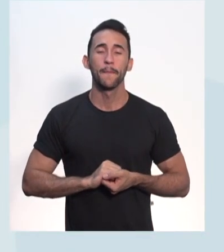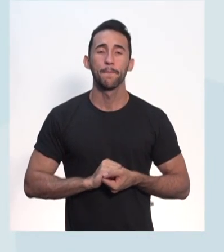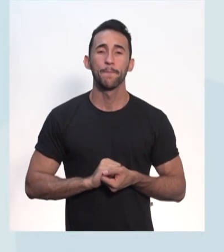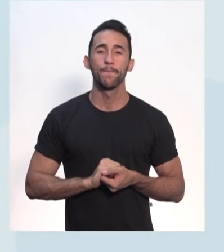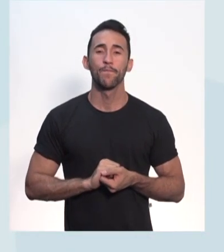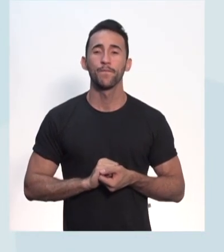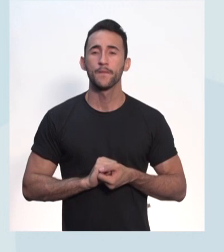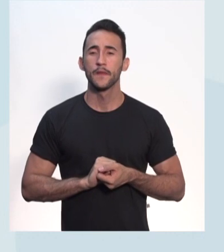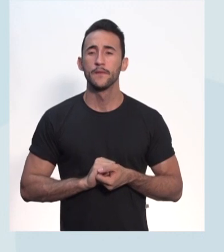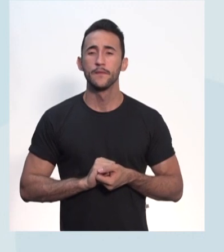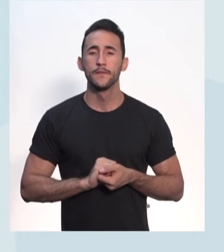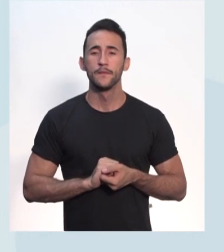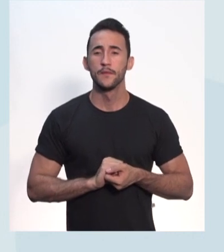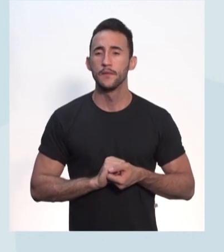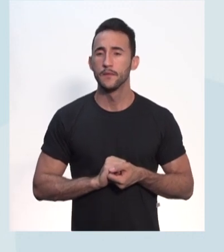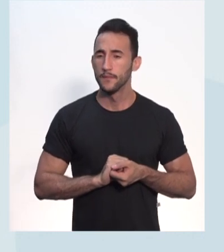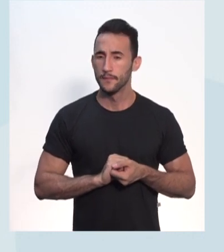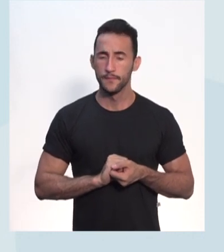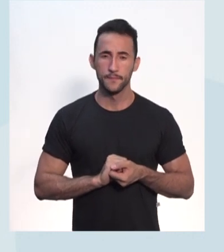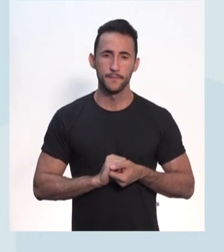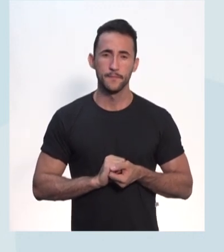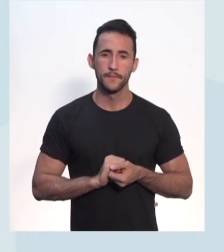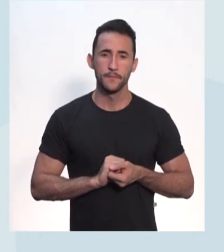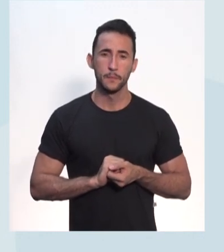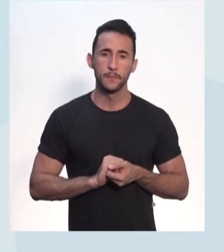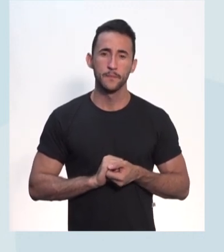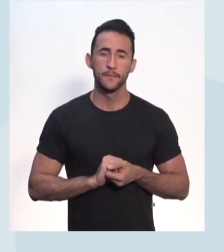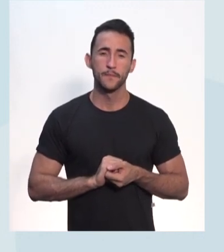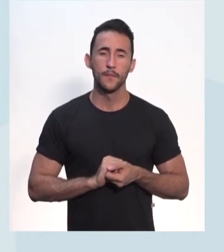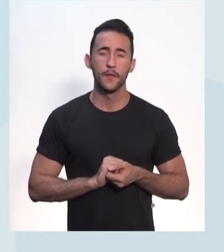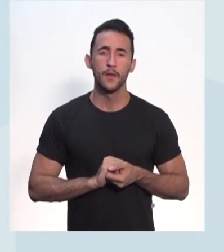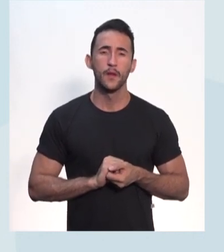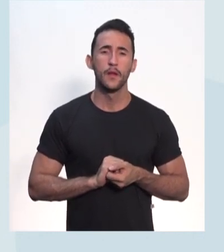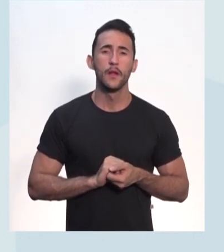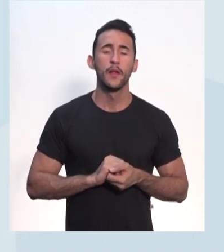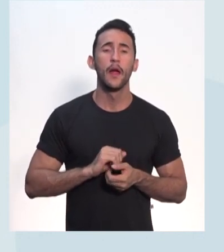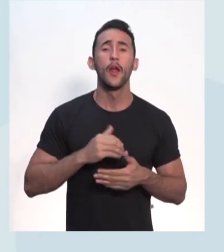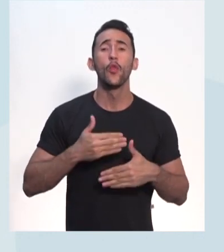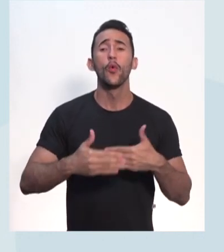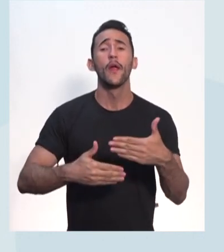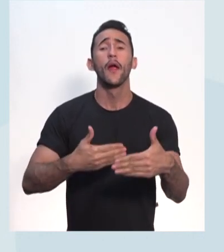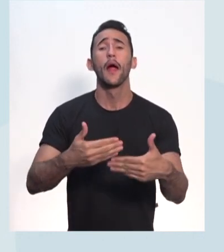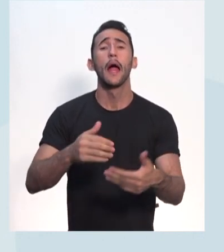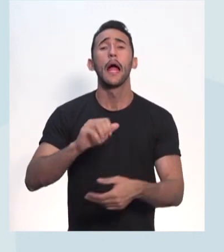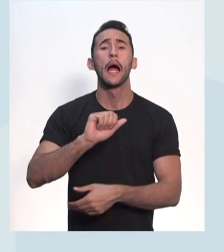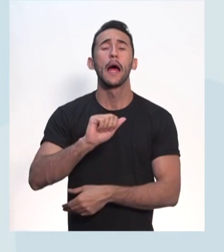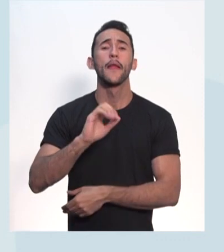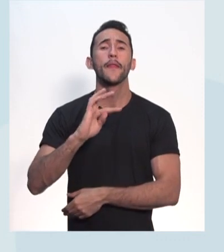dessa responsabilidade e dessa importância. E, claro que sem gerar ansiedade, sem gerar